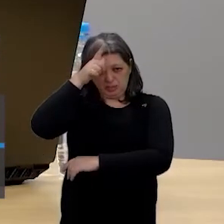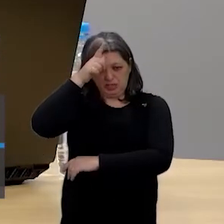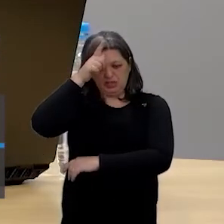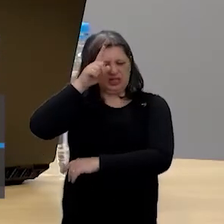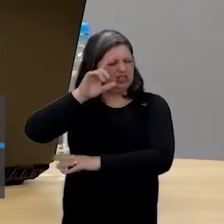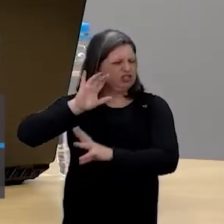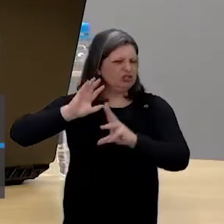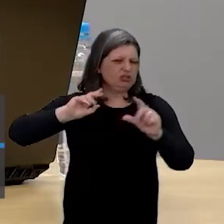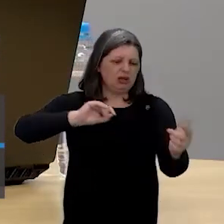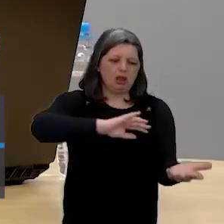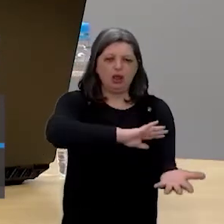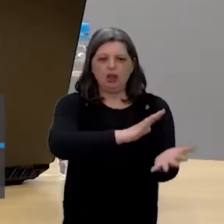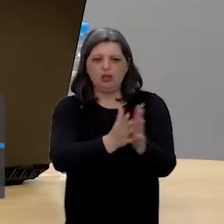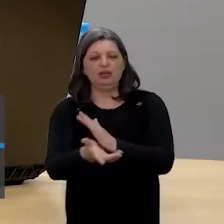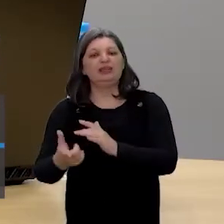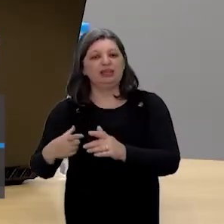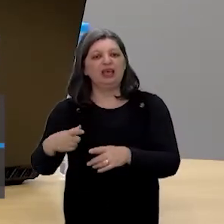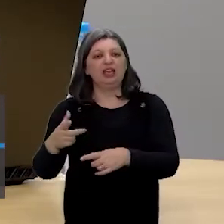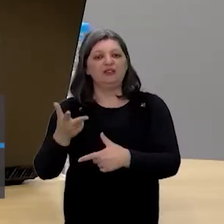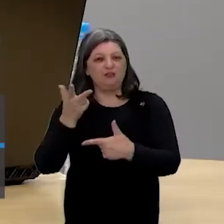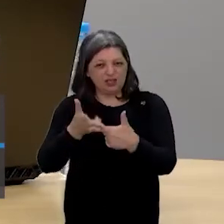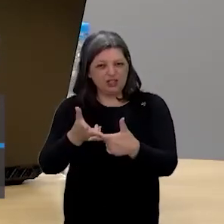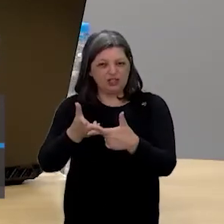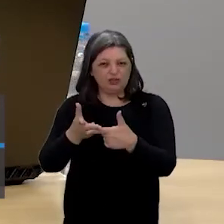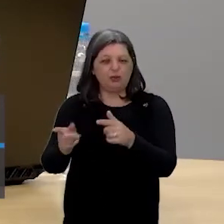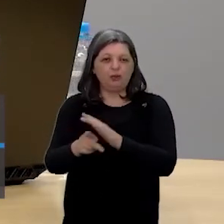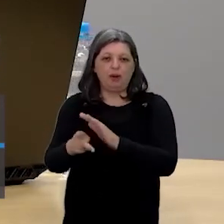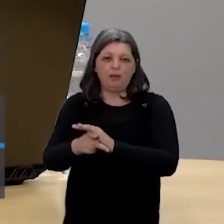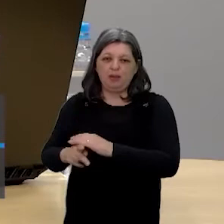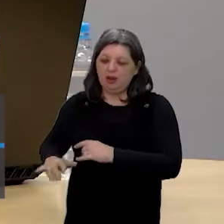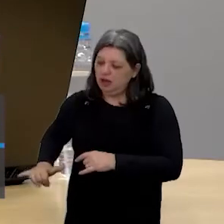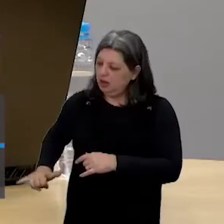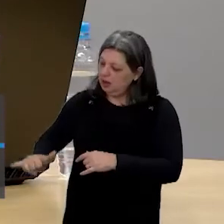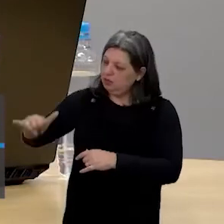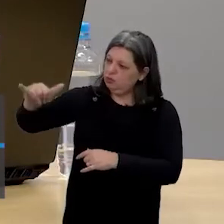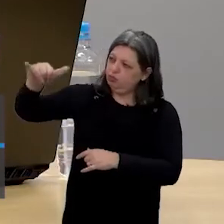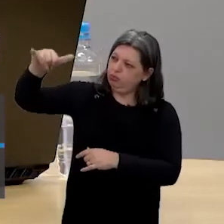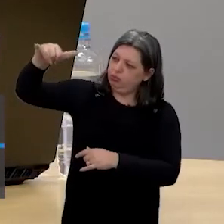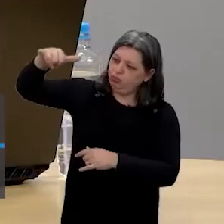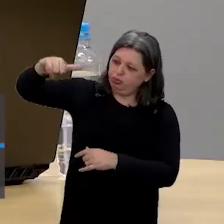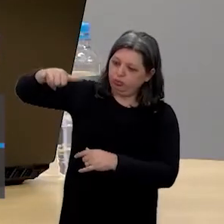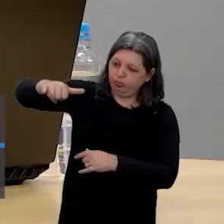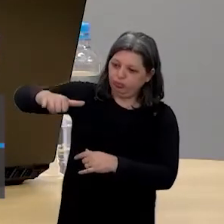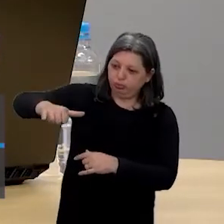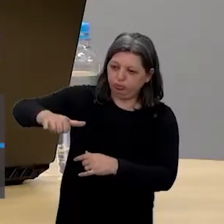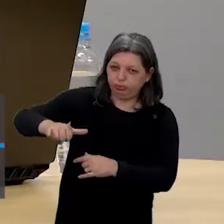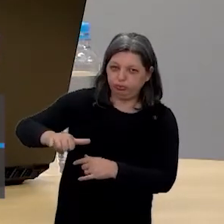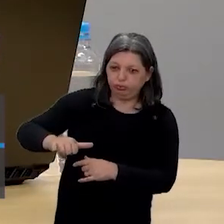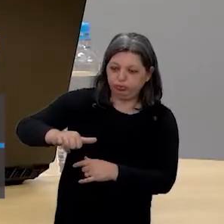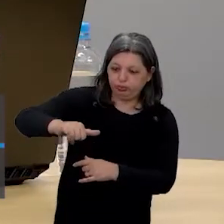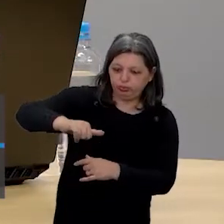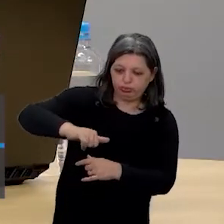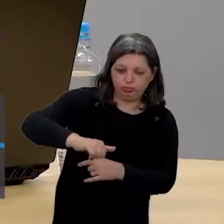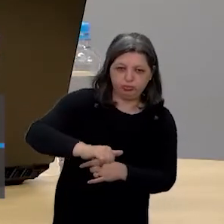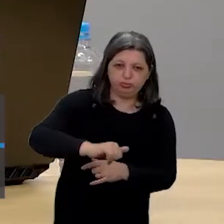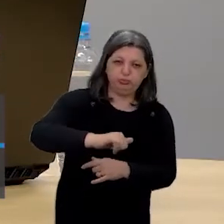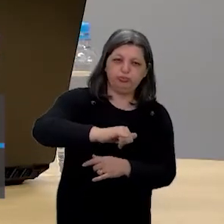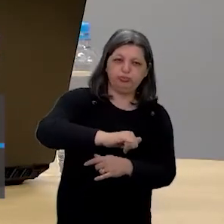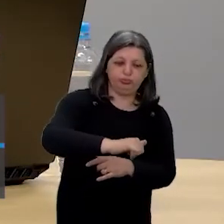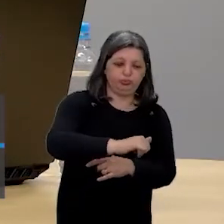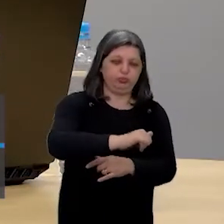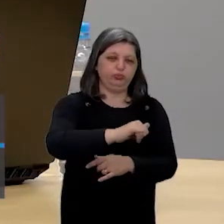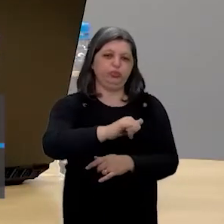arrasada, né? Existem aqueles vídeos que tem um avião fazendo voo rasante, ele voa, sobrevoa Berlim quilômetros e